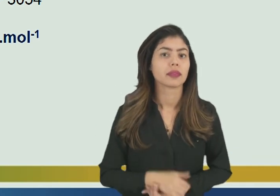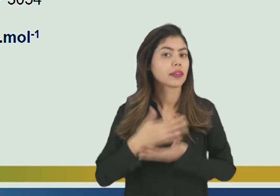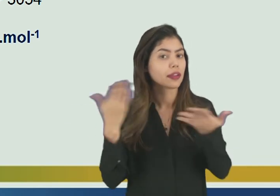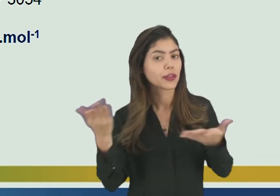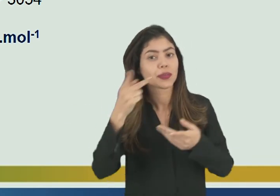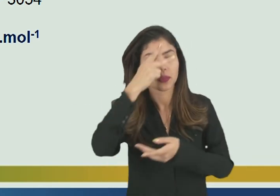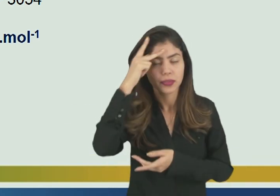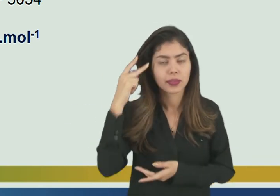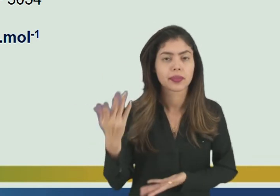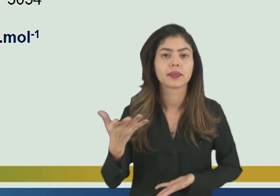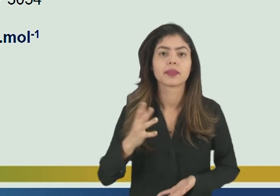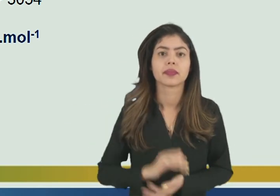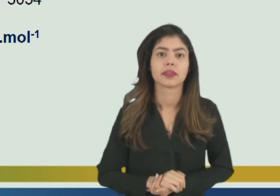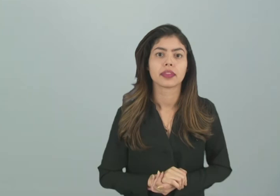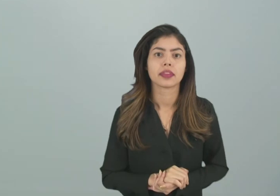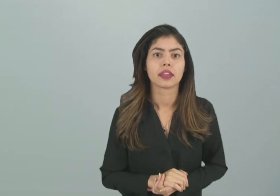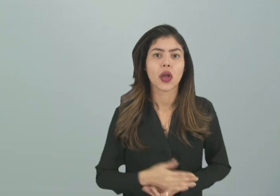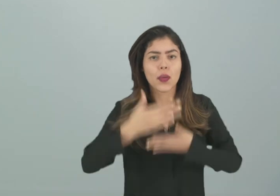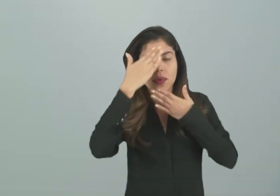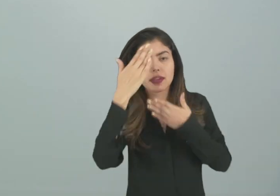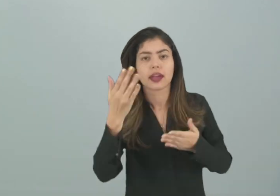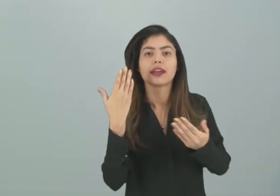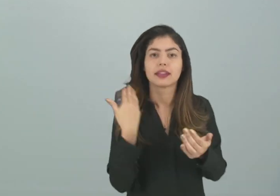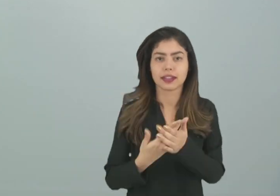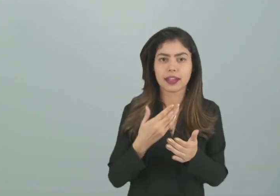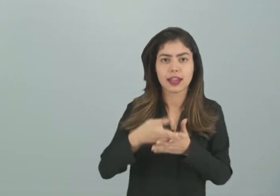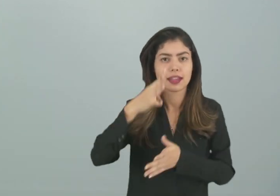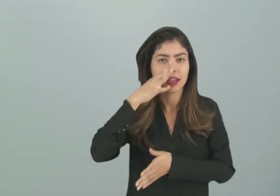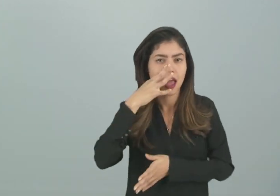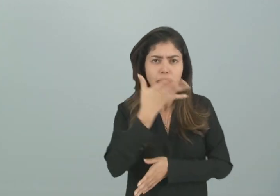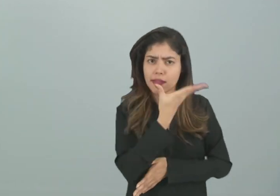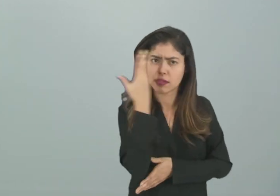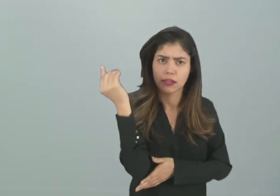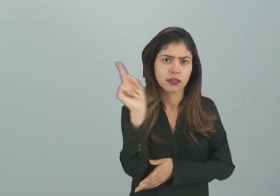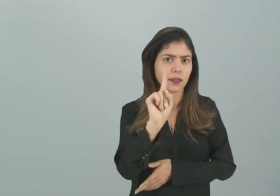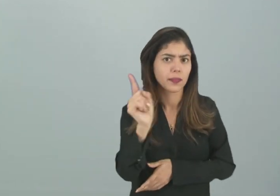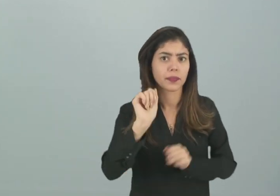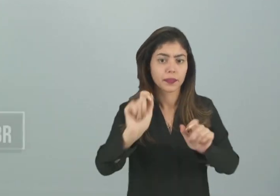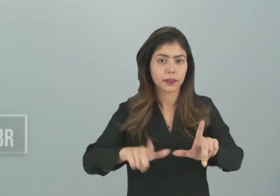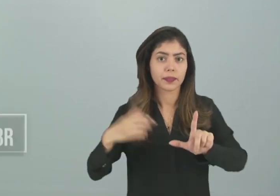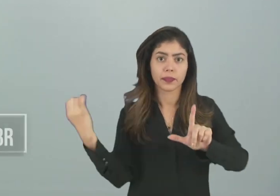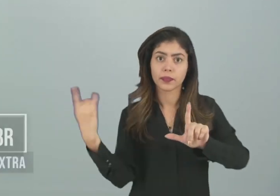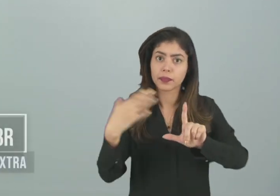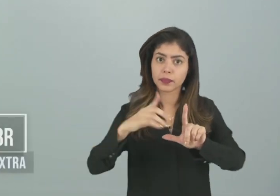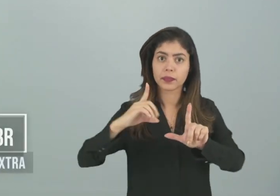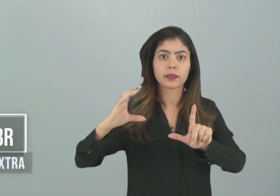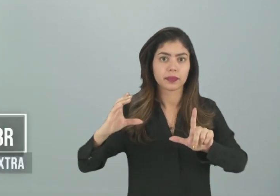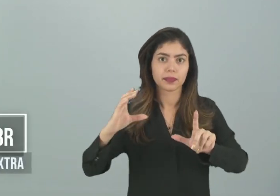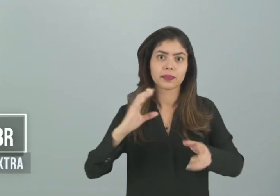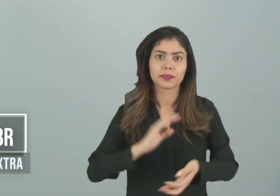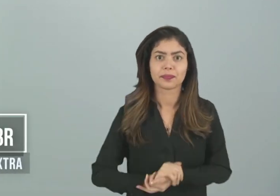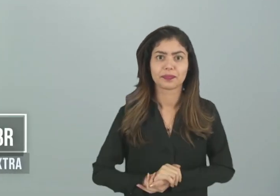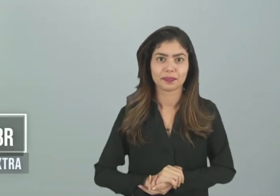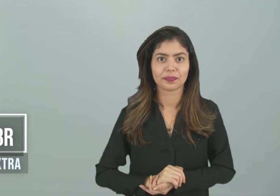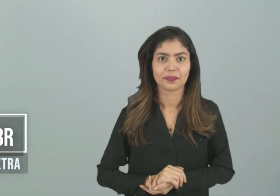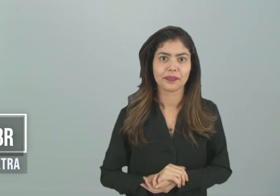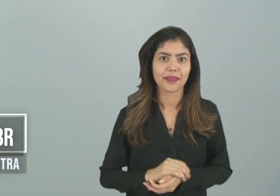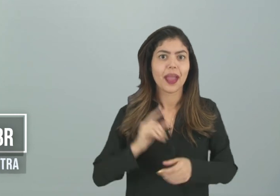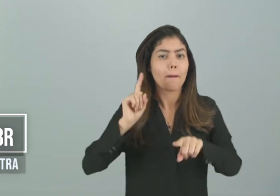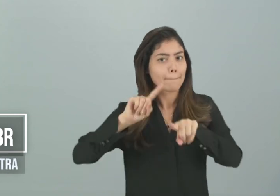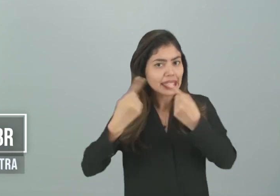é isso, pessoal. Muito obrigado por assistirem a aula. Não esqueçam de acessar a plataforma Eduque. Lá vocês encontrarão mais